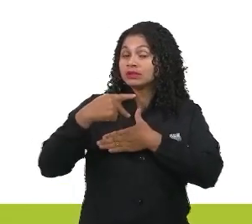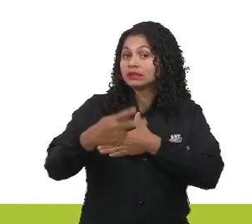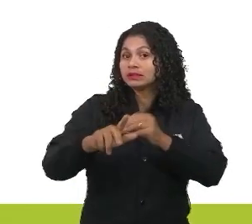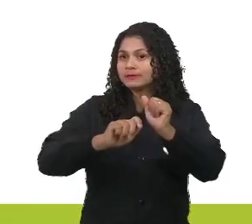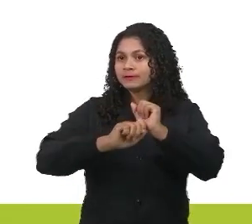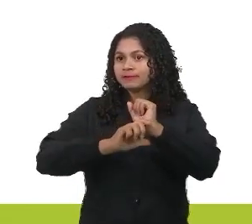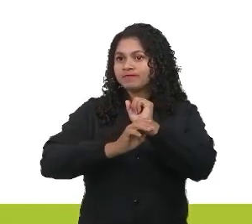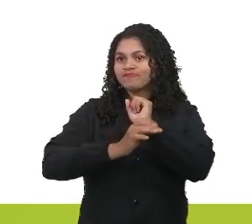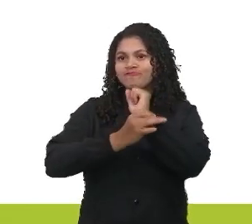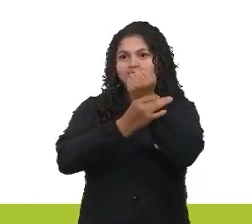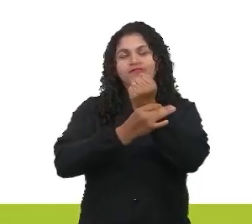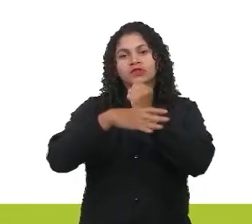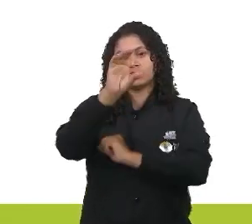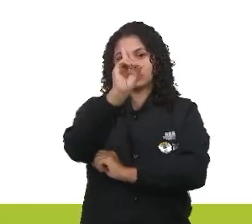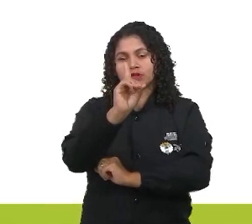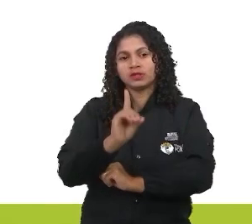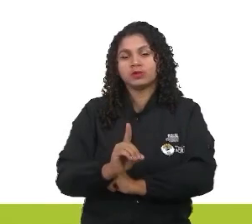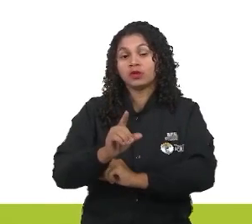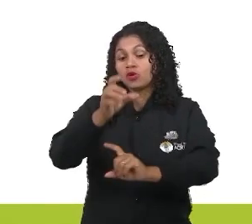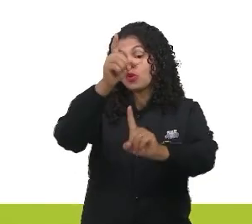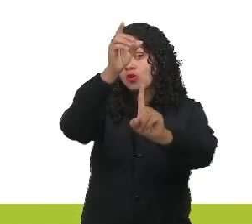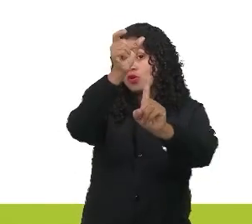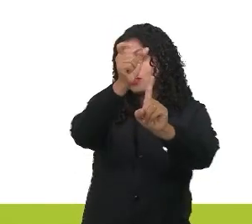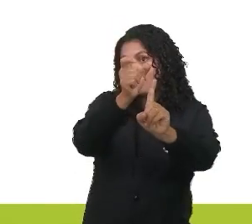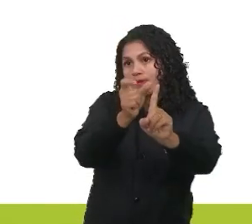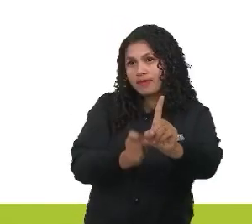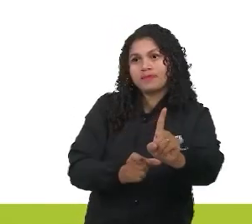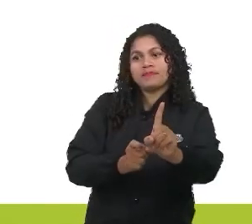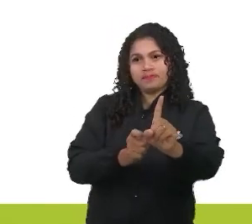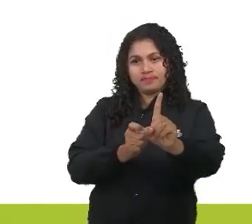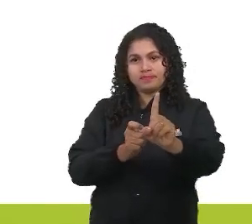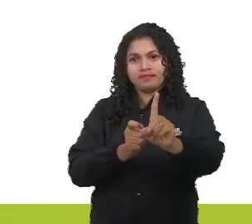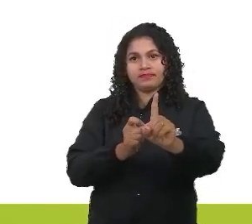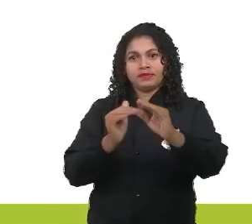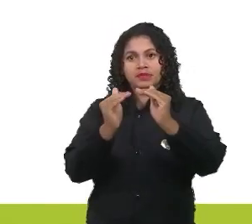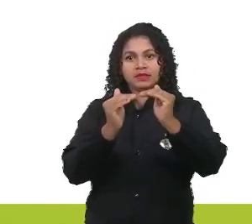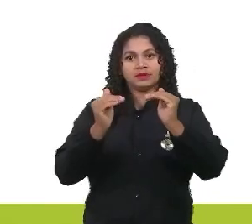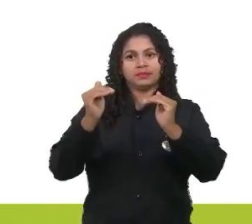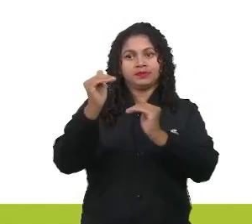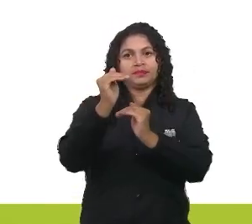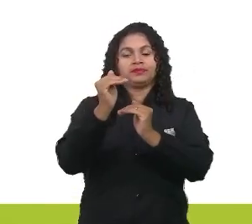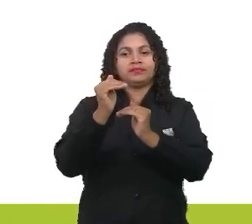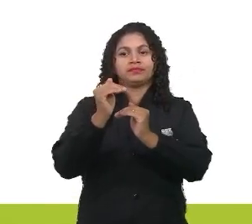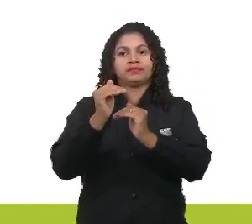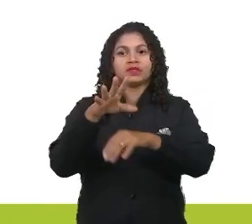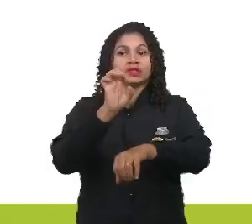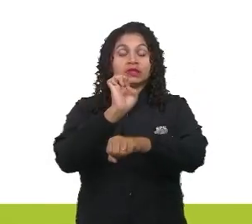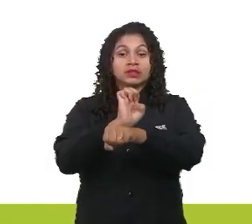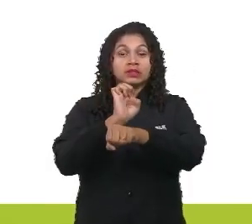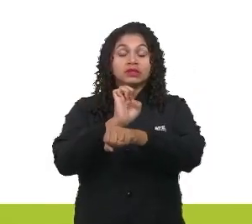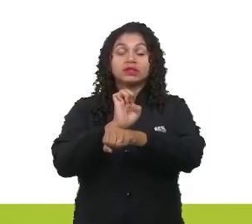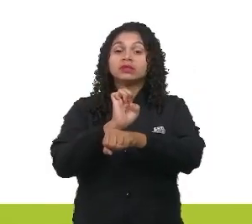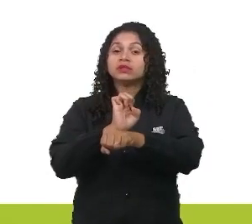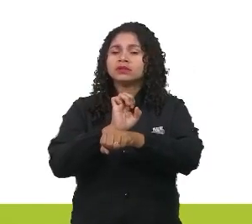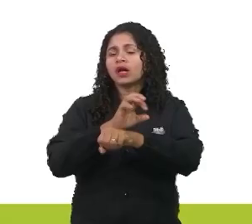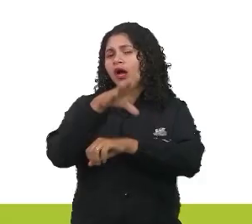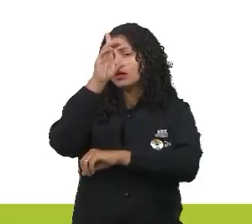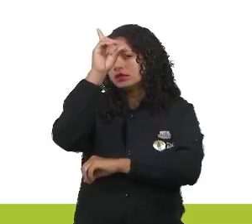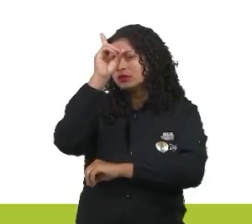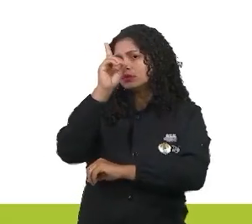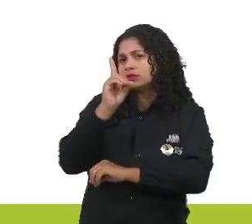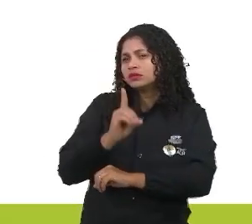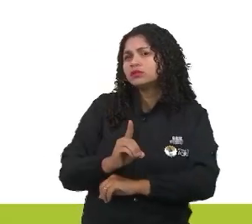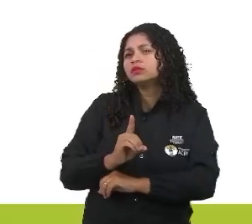poderes. Estado de Direito significa que nenhum indivíduo, presidente ou cidadão comum